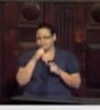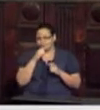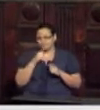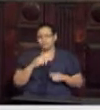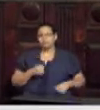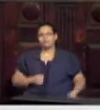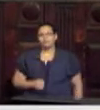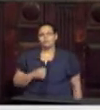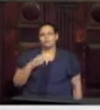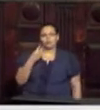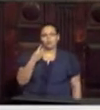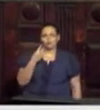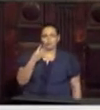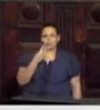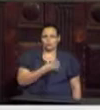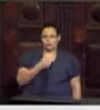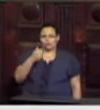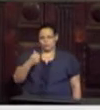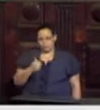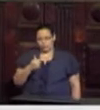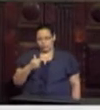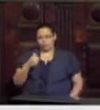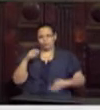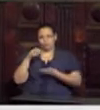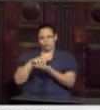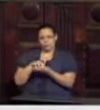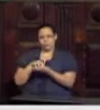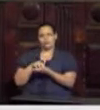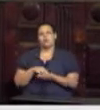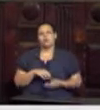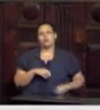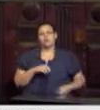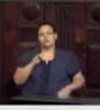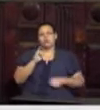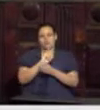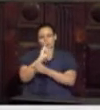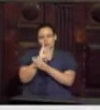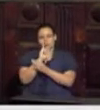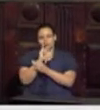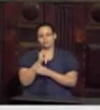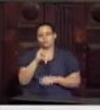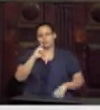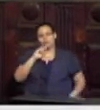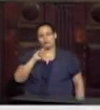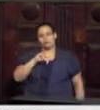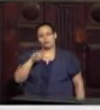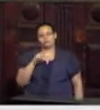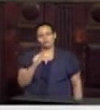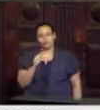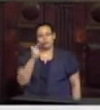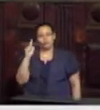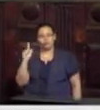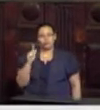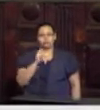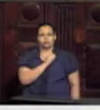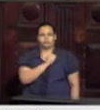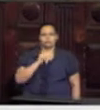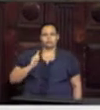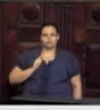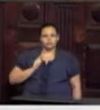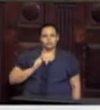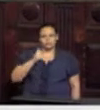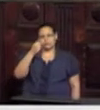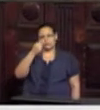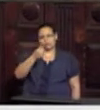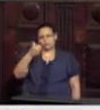41º e o 7º batalhão 41º em Irajá e 7º batalhão em São Gonçalo. O